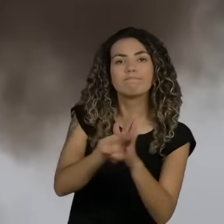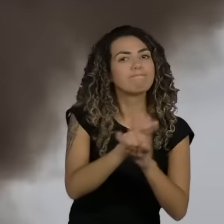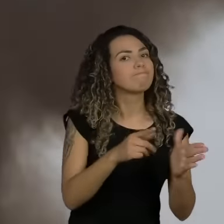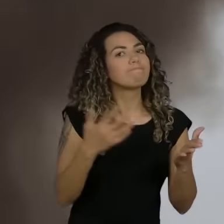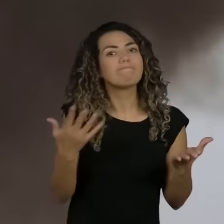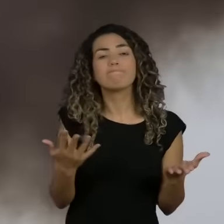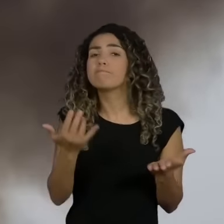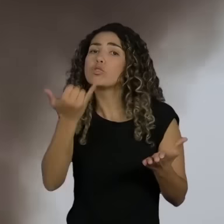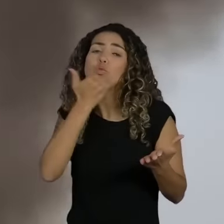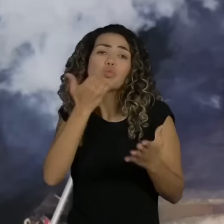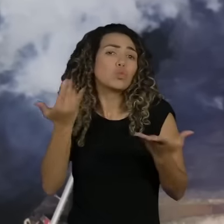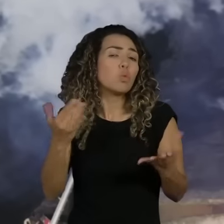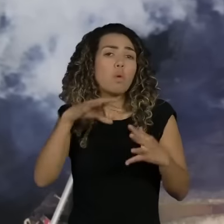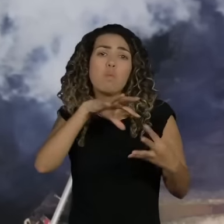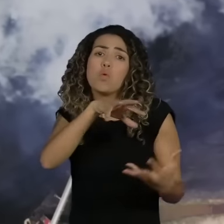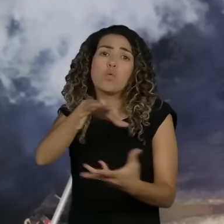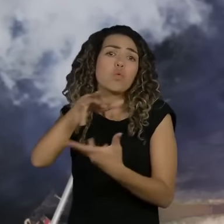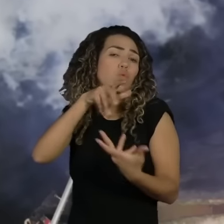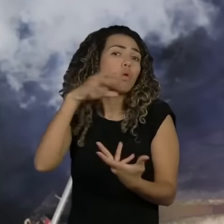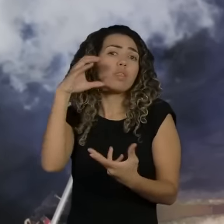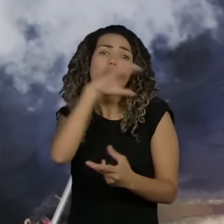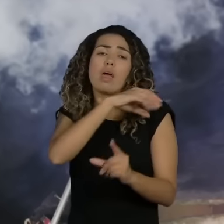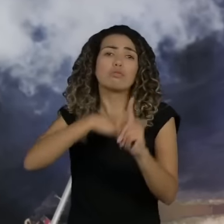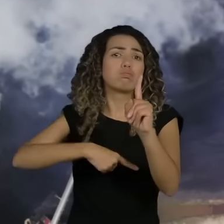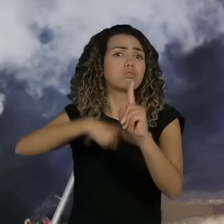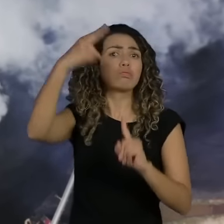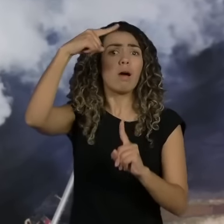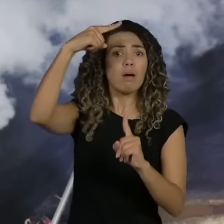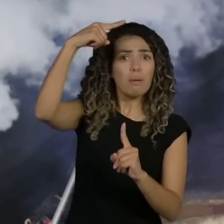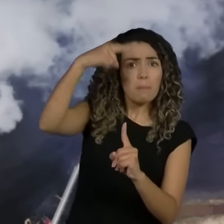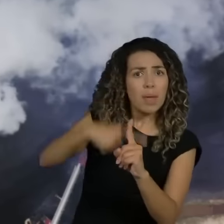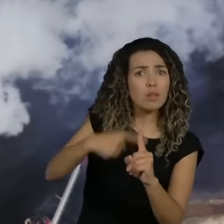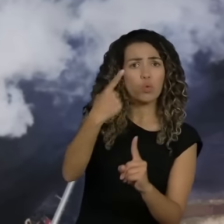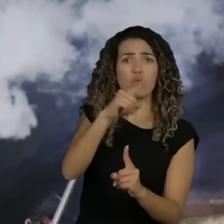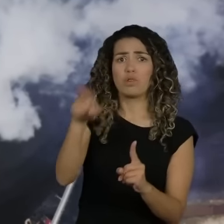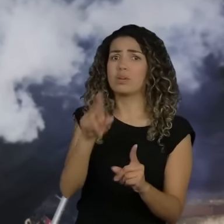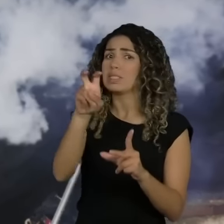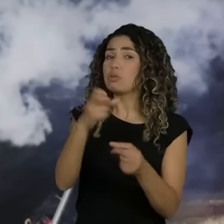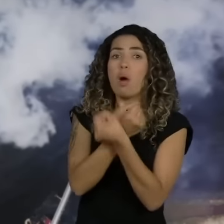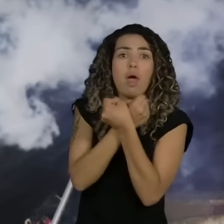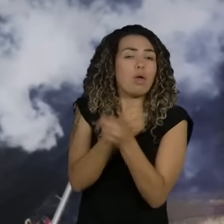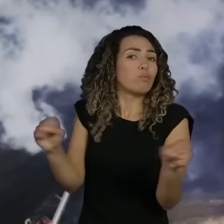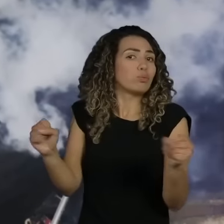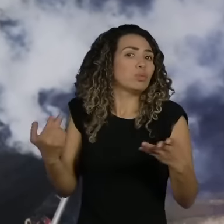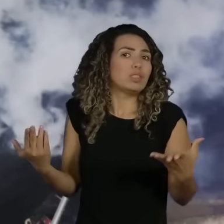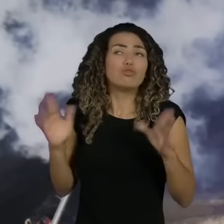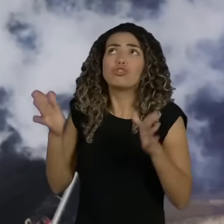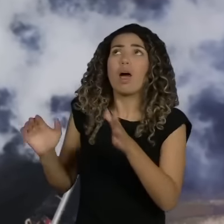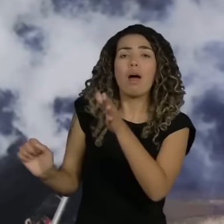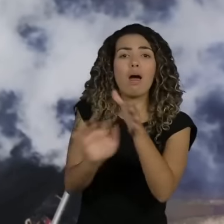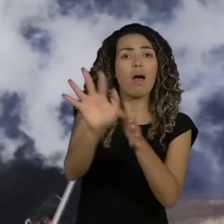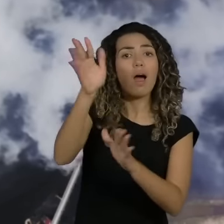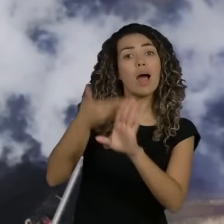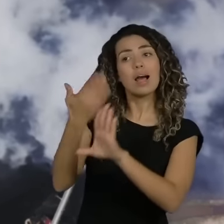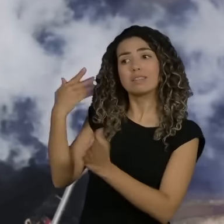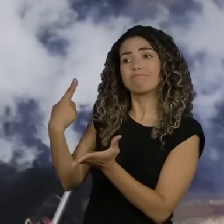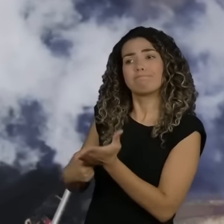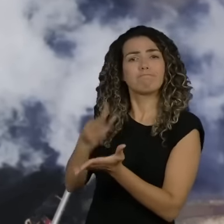limitar o aquecimento global em 1,5 graus Celsius, conforme prevê o Acordo de Paris.